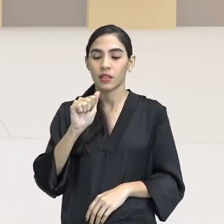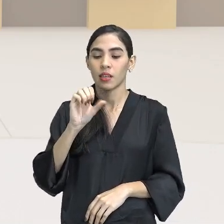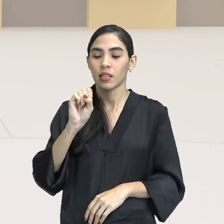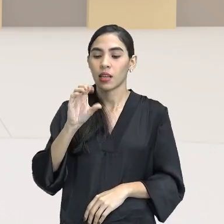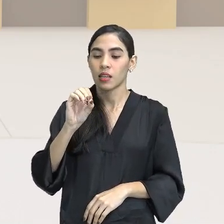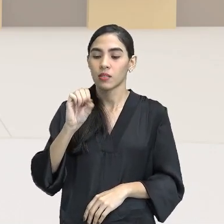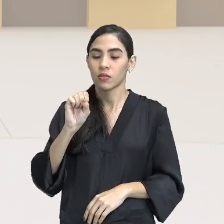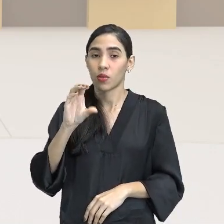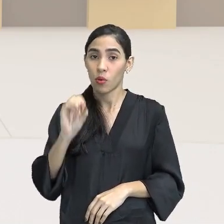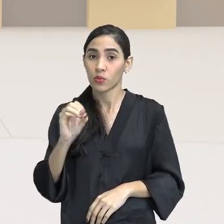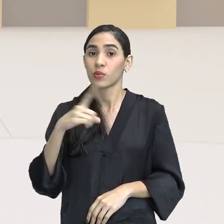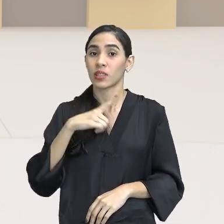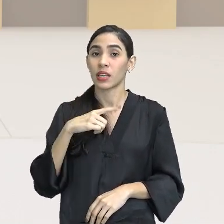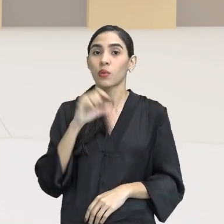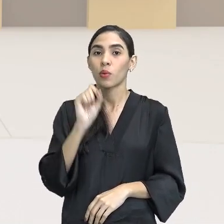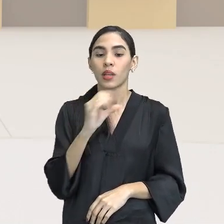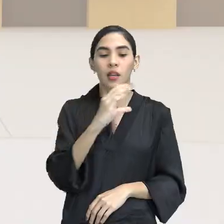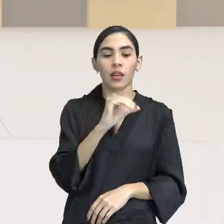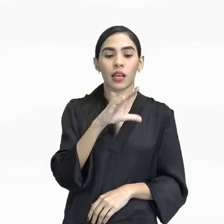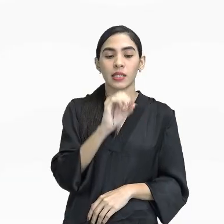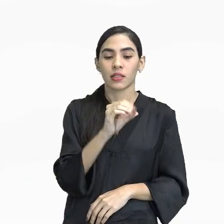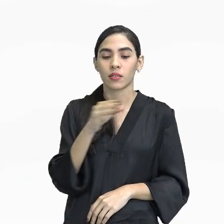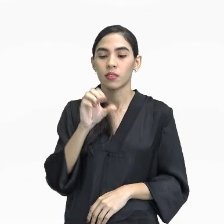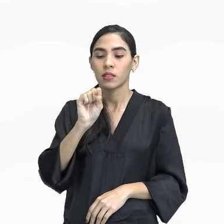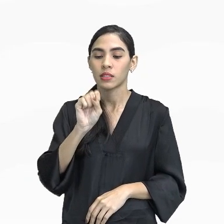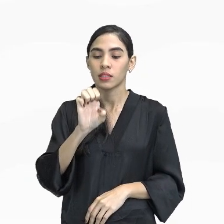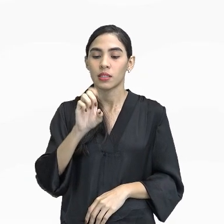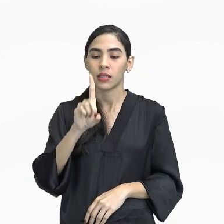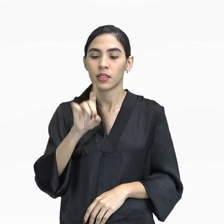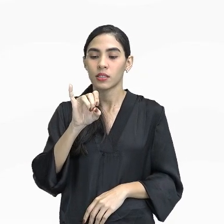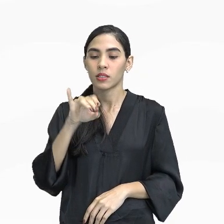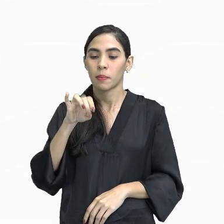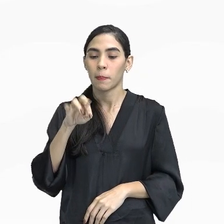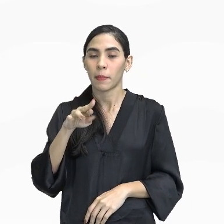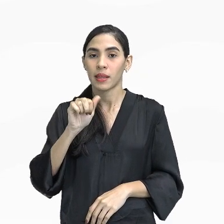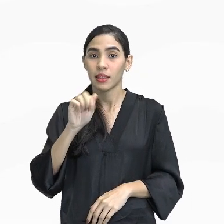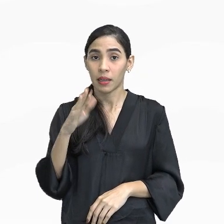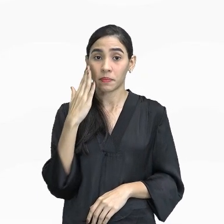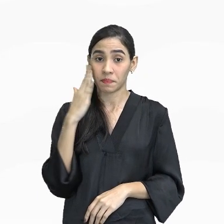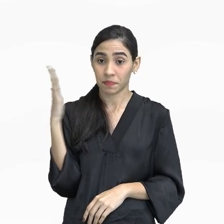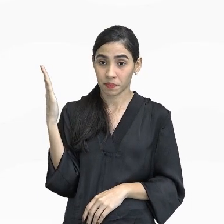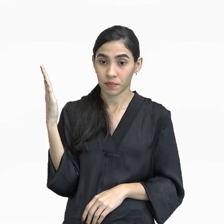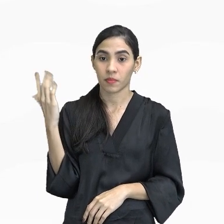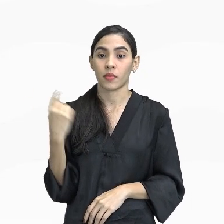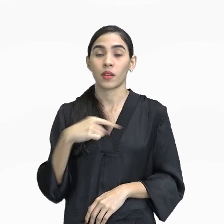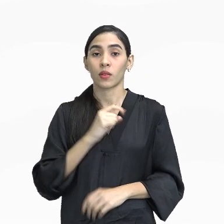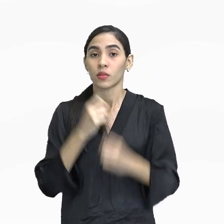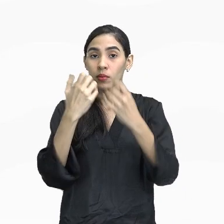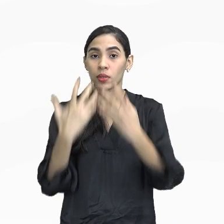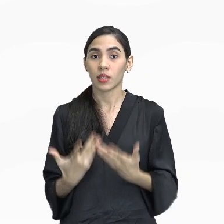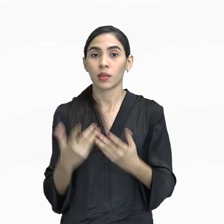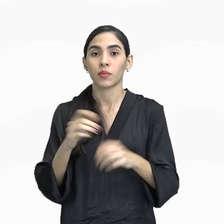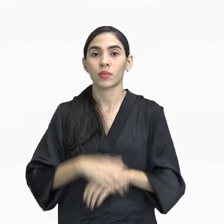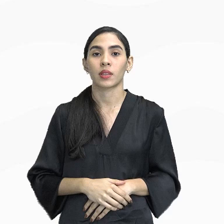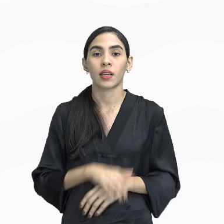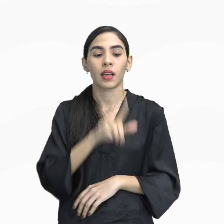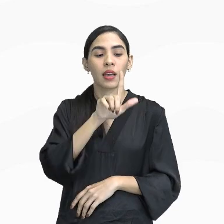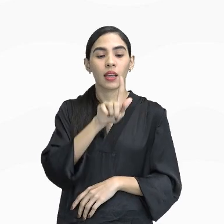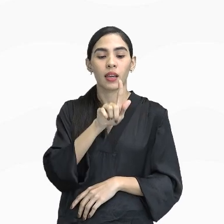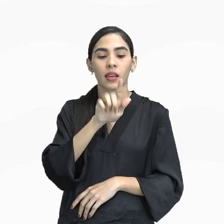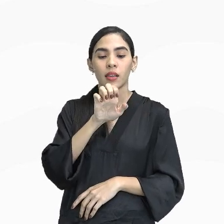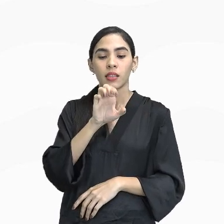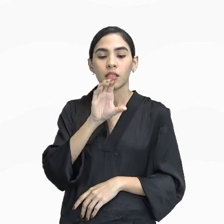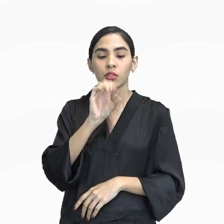o ciclo sedimentar. Dê uma olhada aí. O ciclo sedimentar, como nós falamos, é mais essa parte do gel,